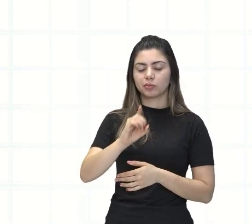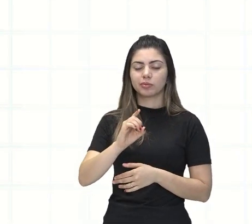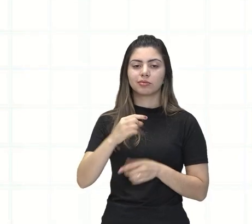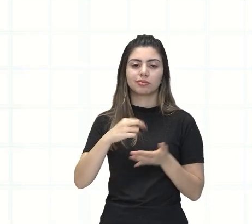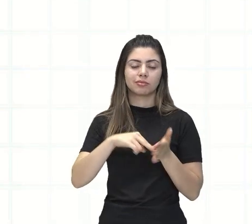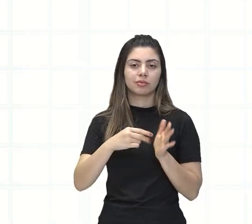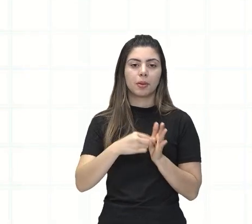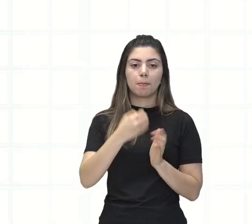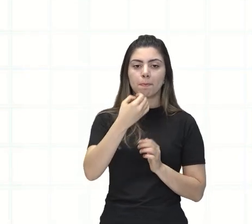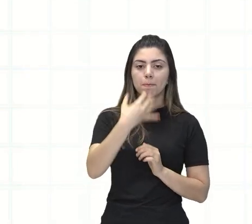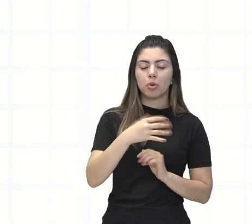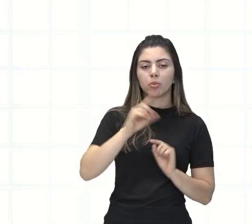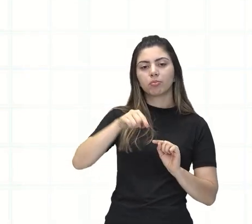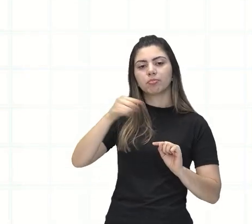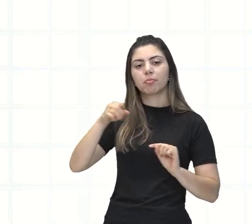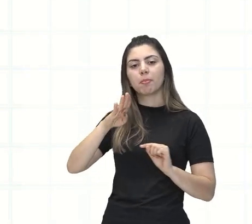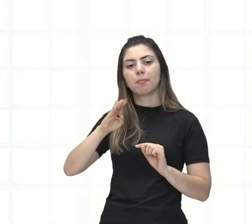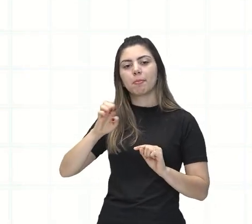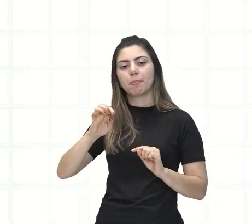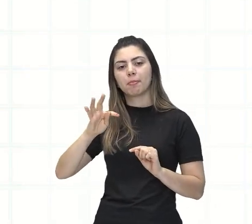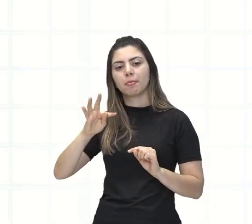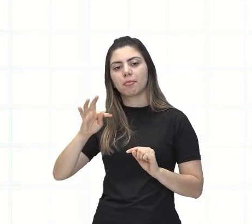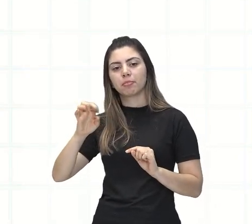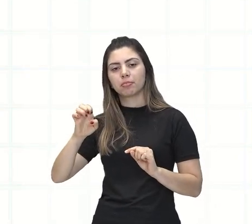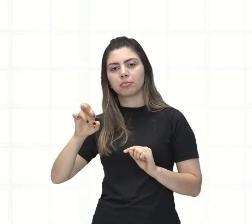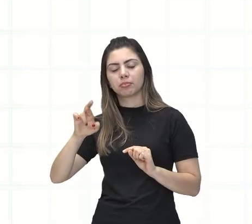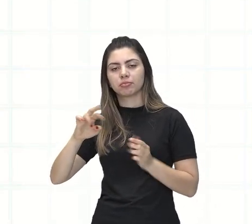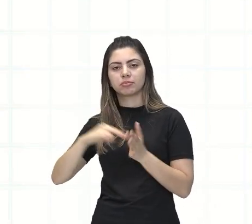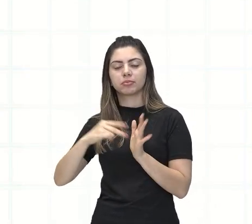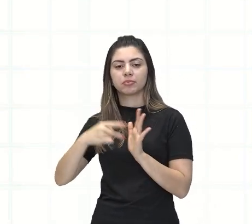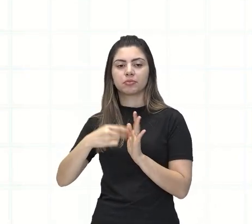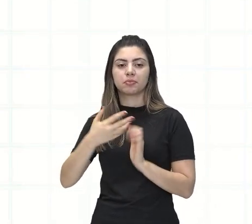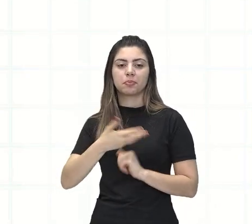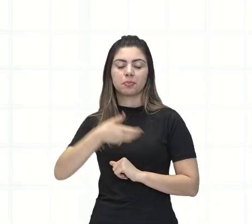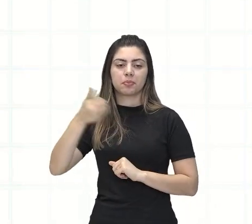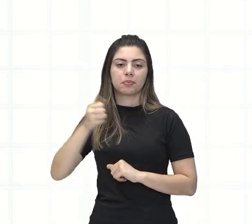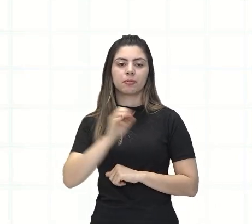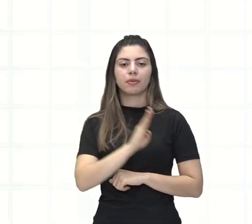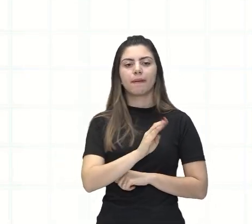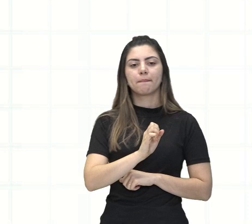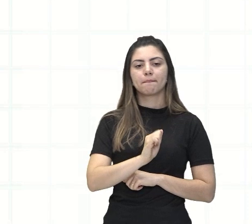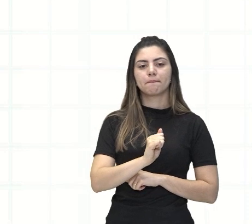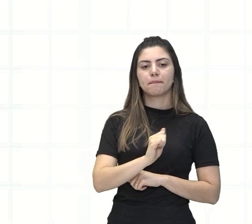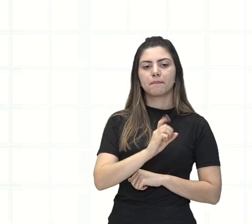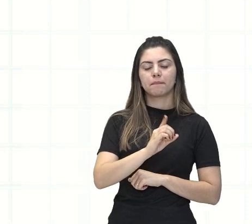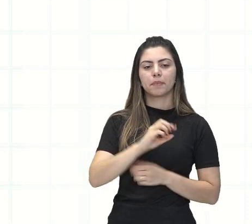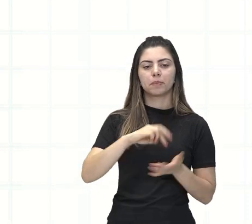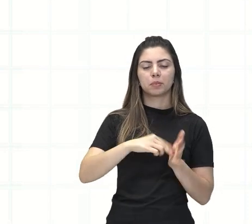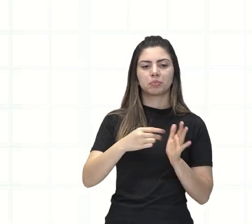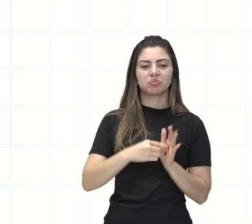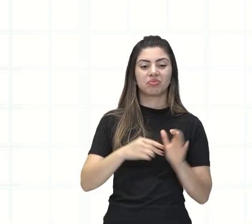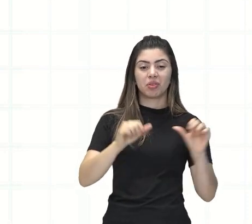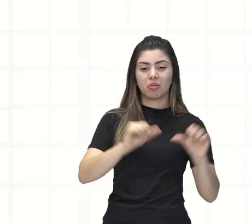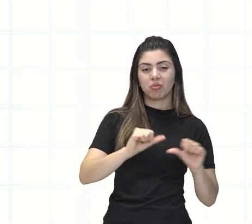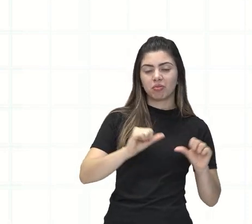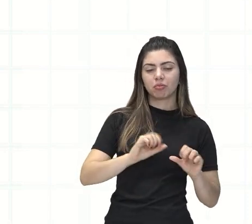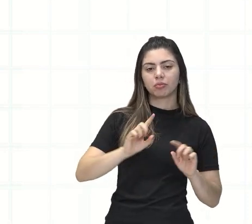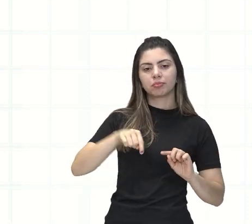e better, melhor. Bad, ruim, e worse, pior. Então, eles